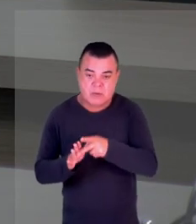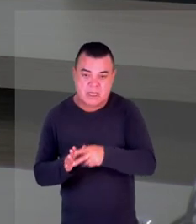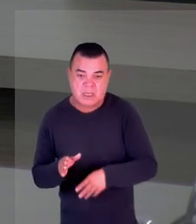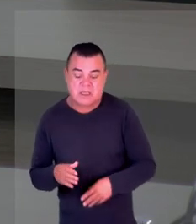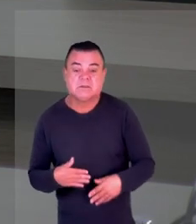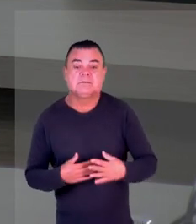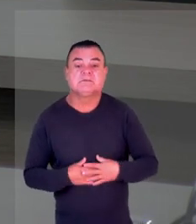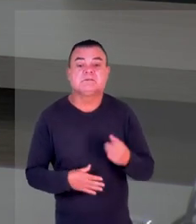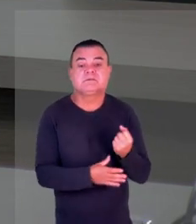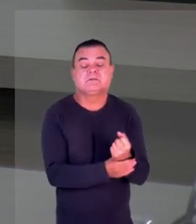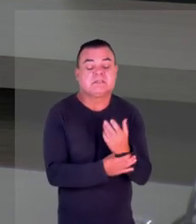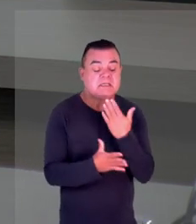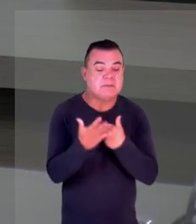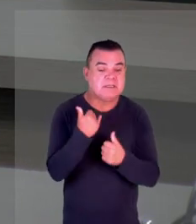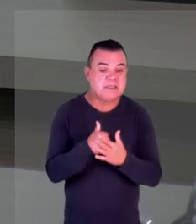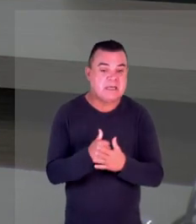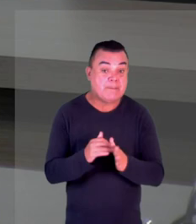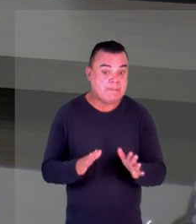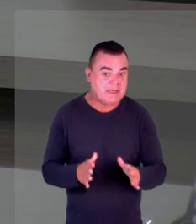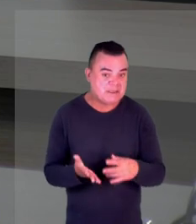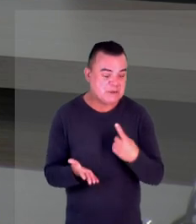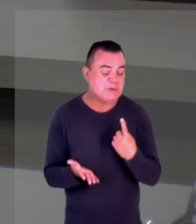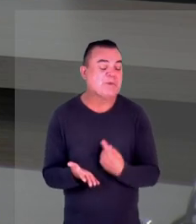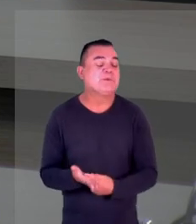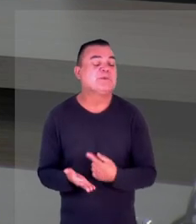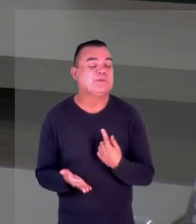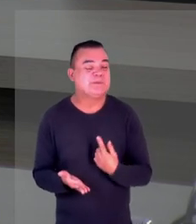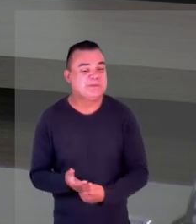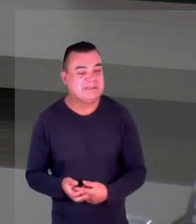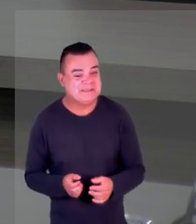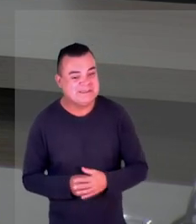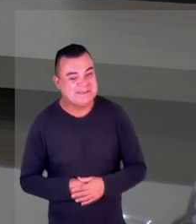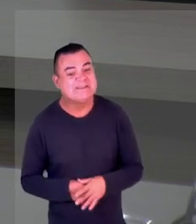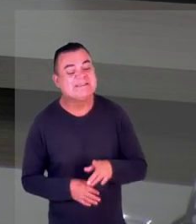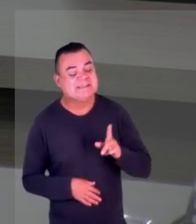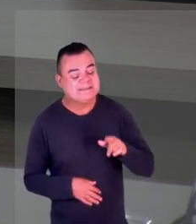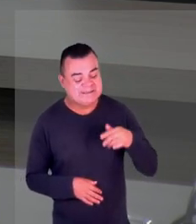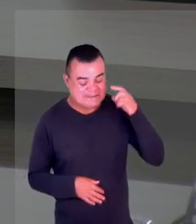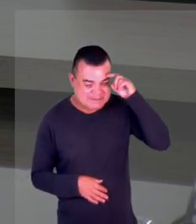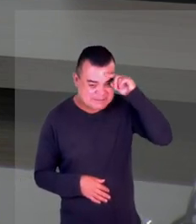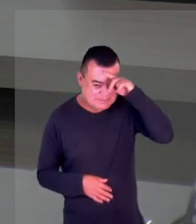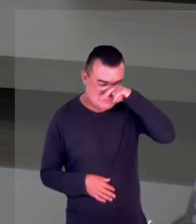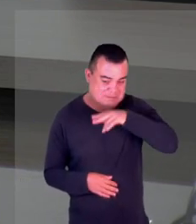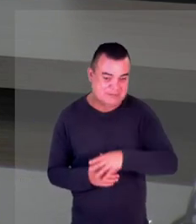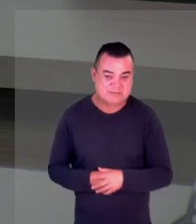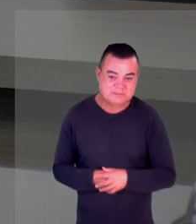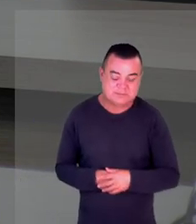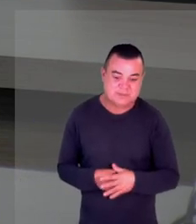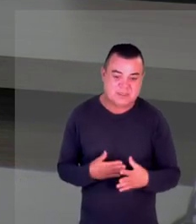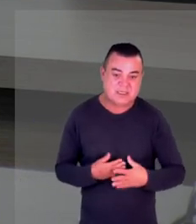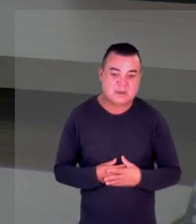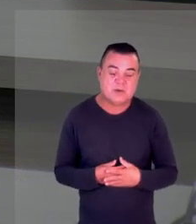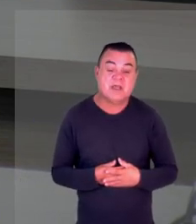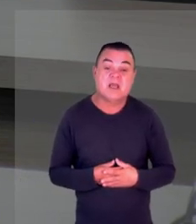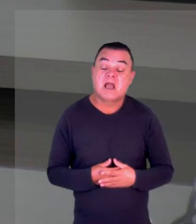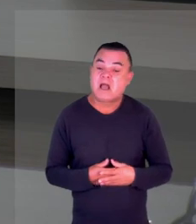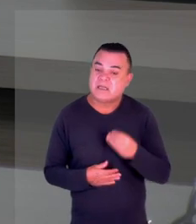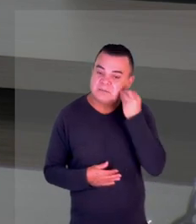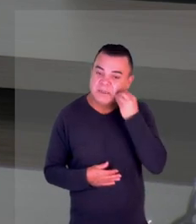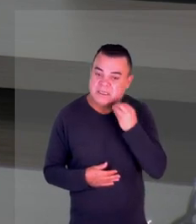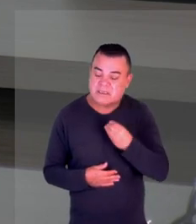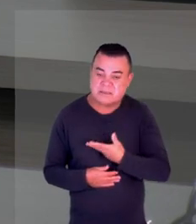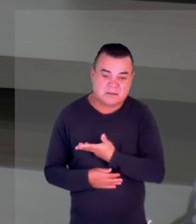segurança alimentar né mas cumprir é que é o mais difícil então a experiência que os colegas já TM né